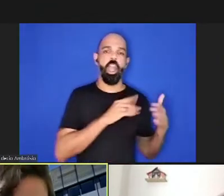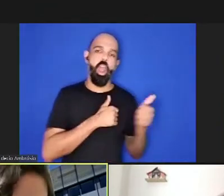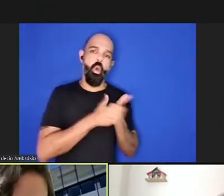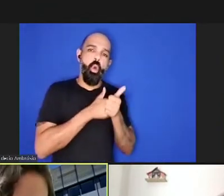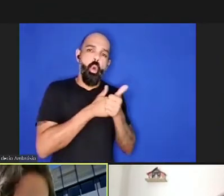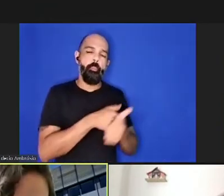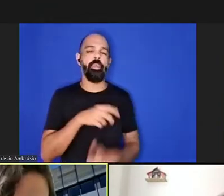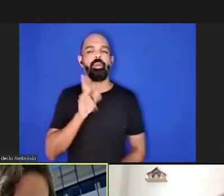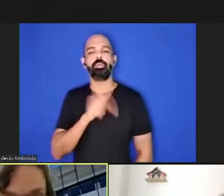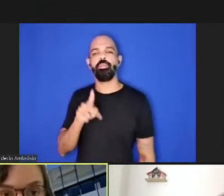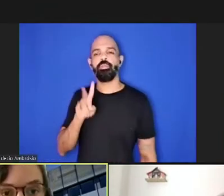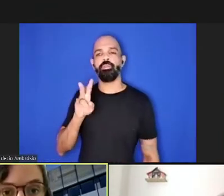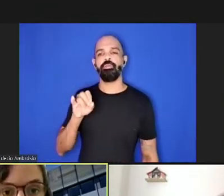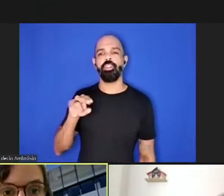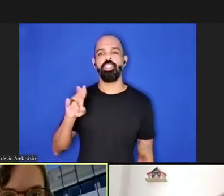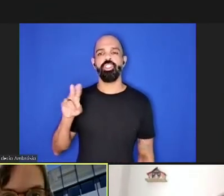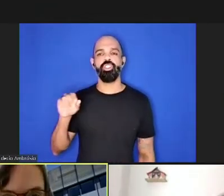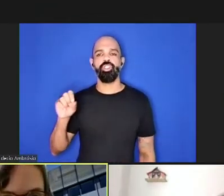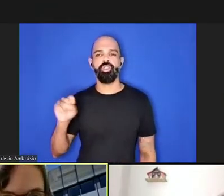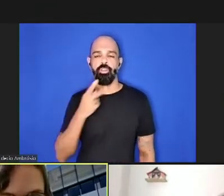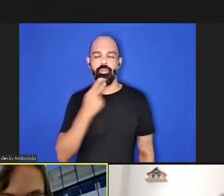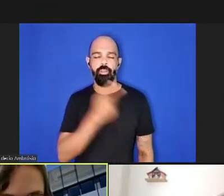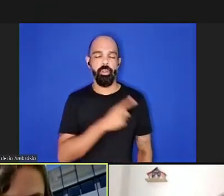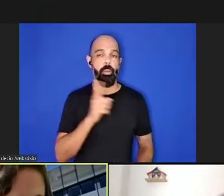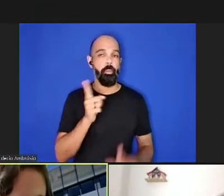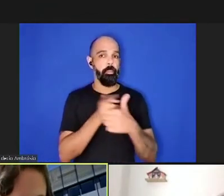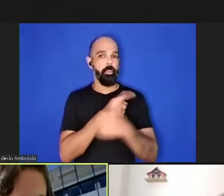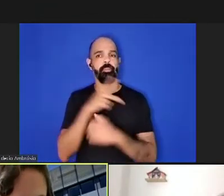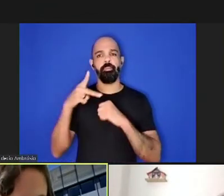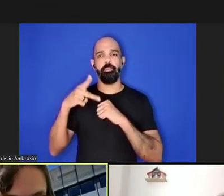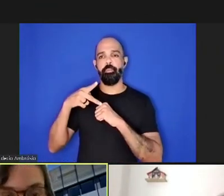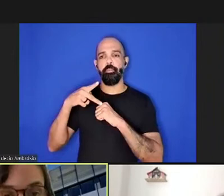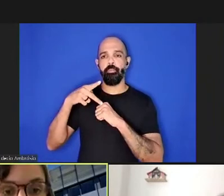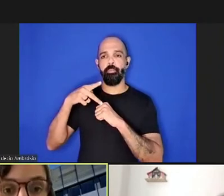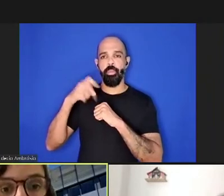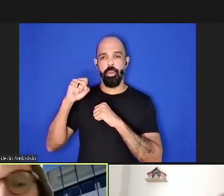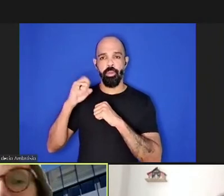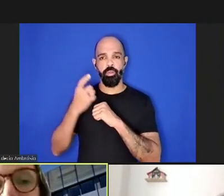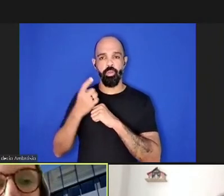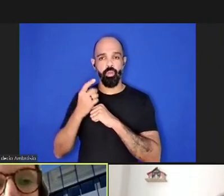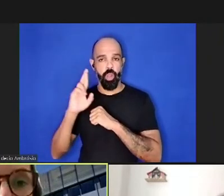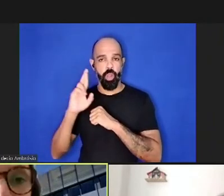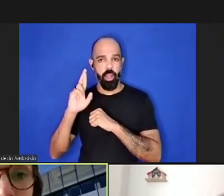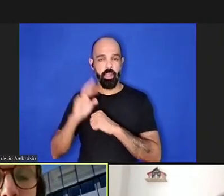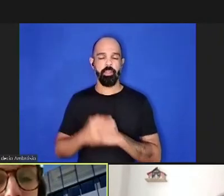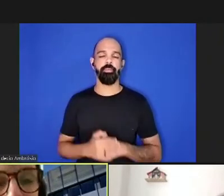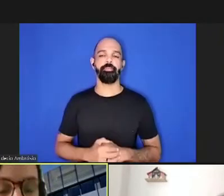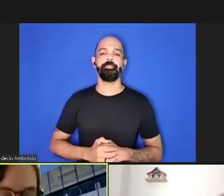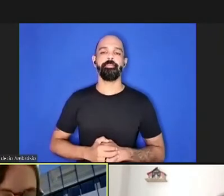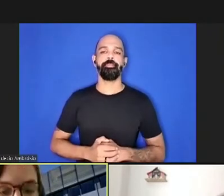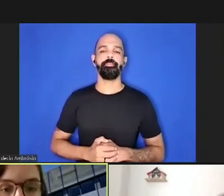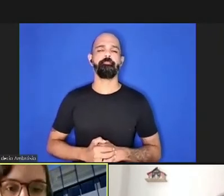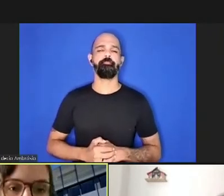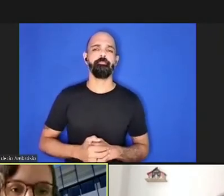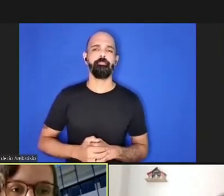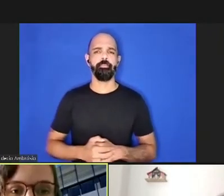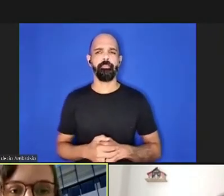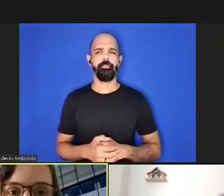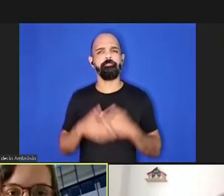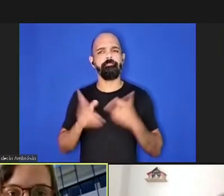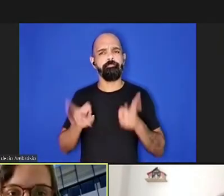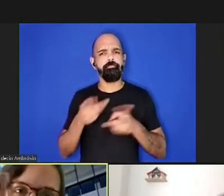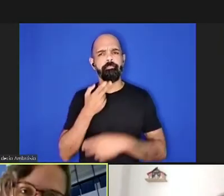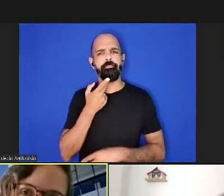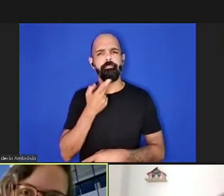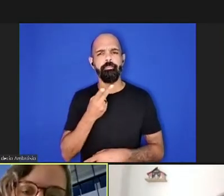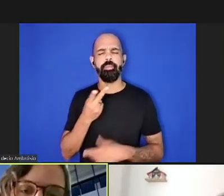falando. Primeira pergunta relativa ao pós-doutorado. Bom, a gente costuma dizer, né, que a gente se